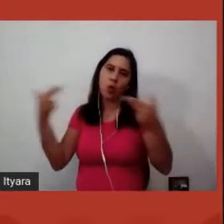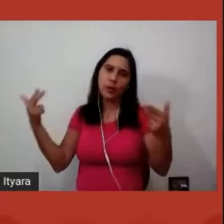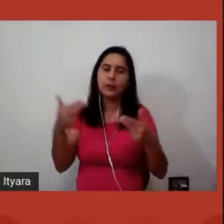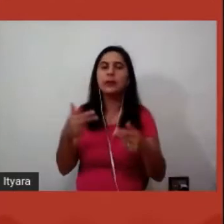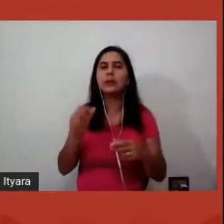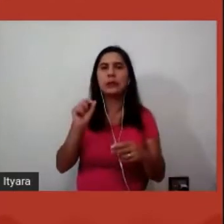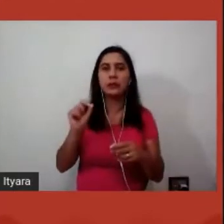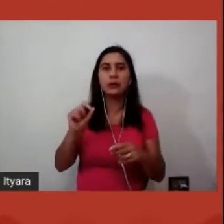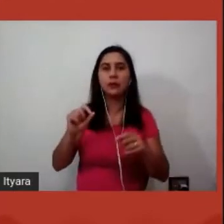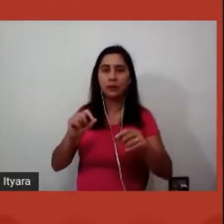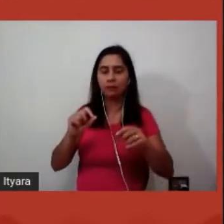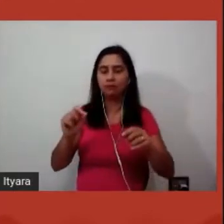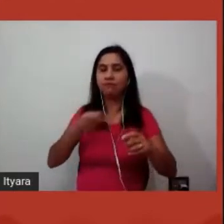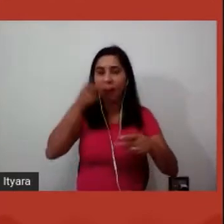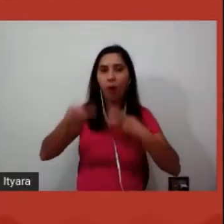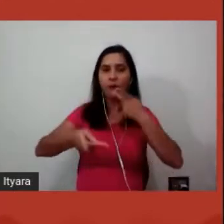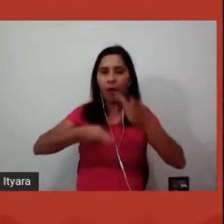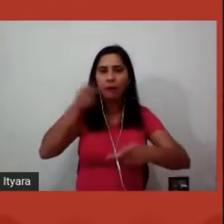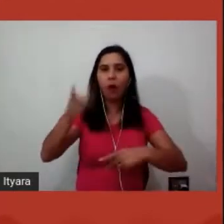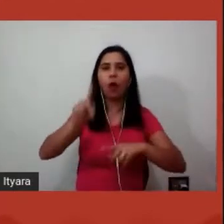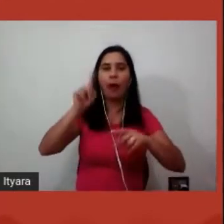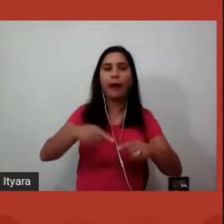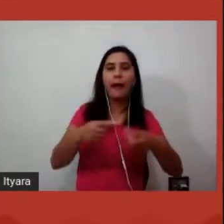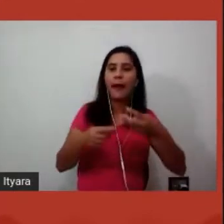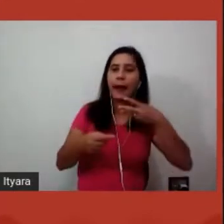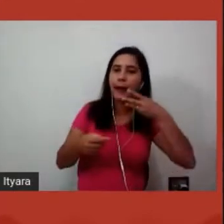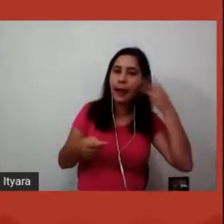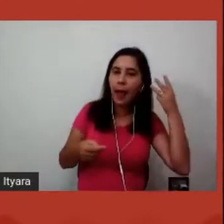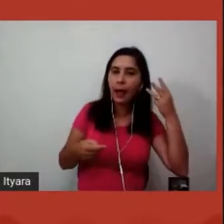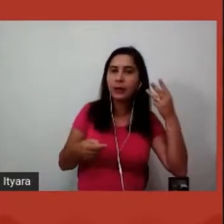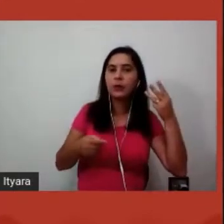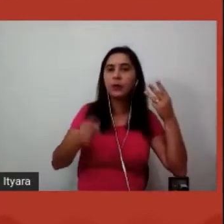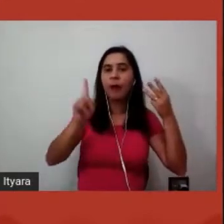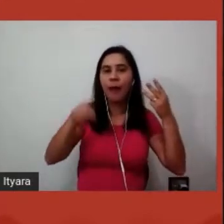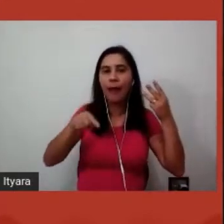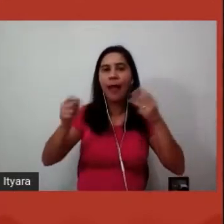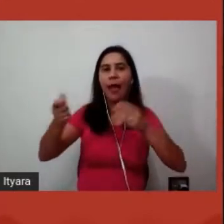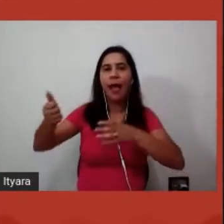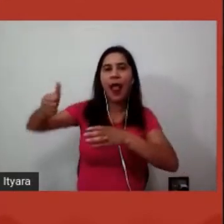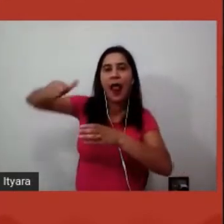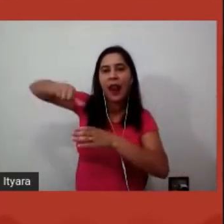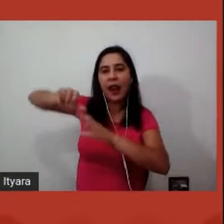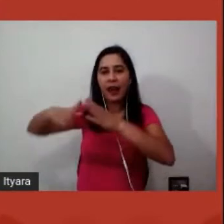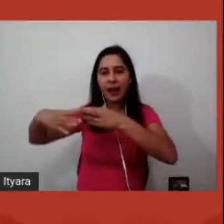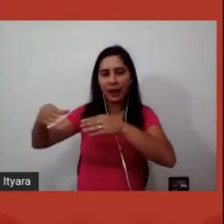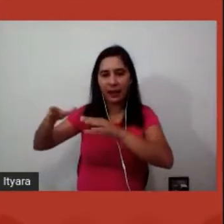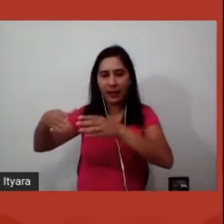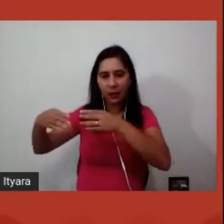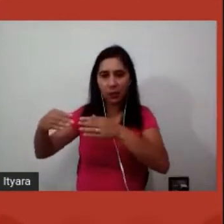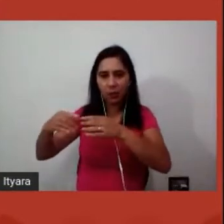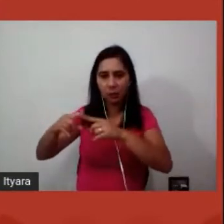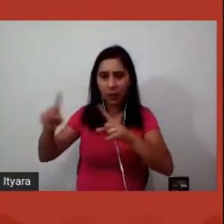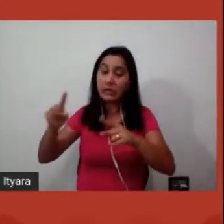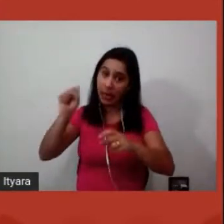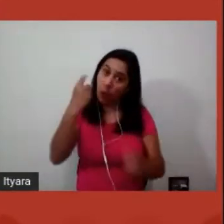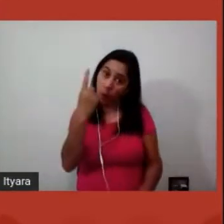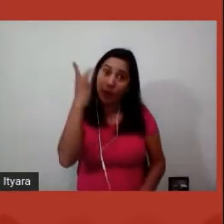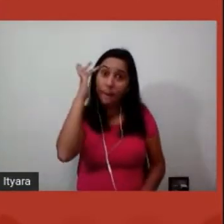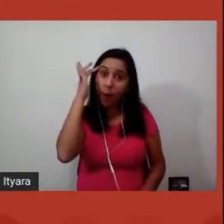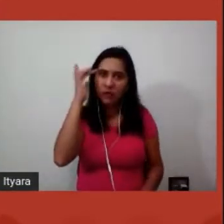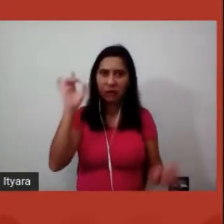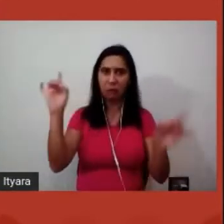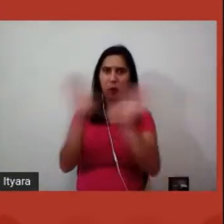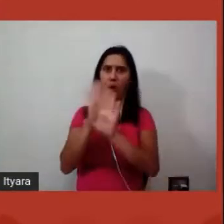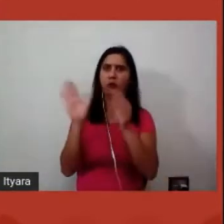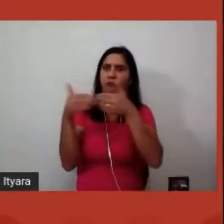desculpa, o gato é líquido. Isso você pode ter como uma hipótese. Né? Mas ela não precisa estar tão fechada. Aproveitando da